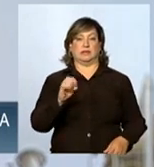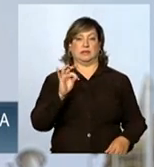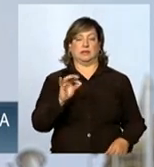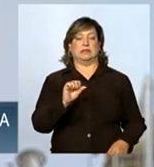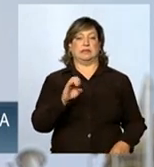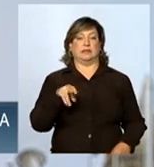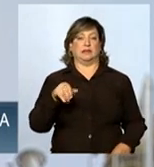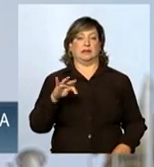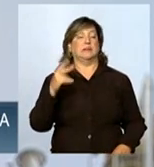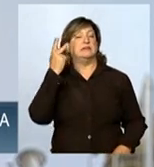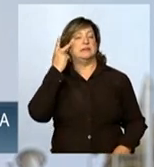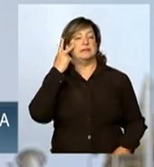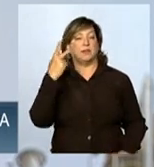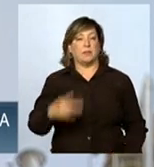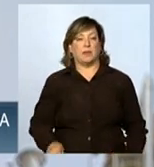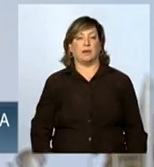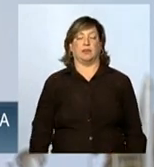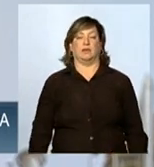São Paulo.